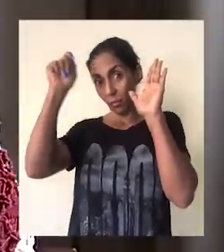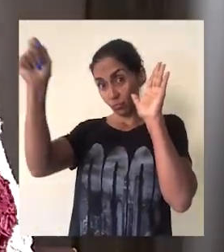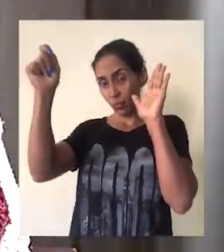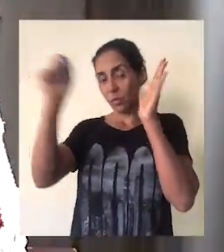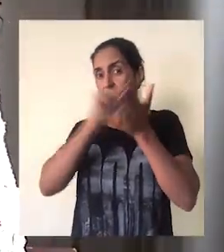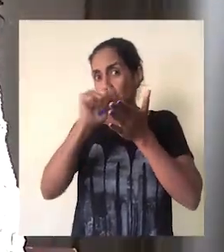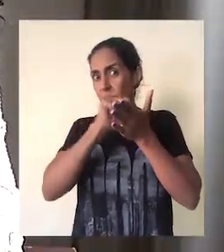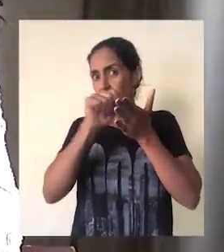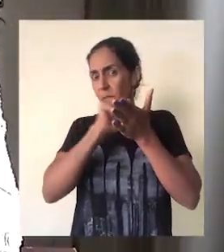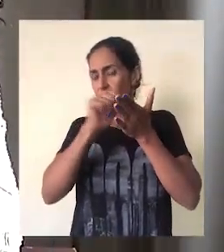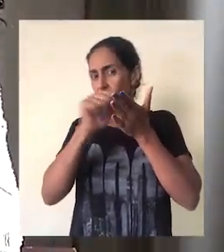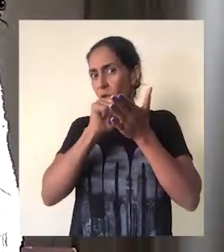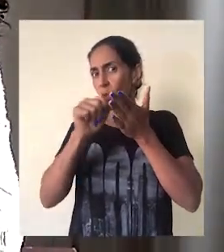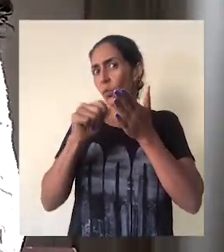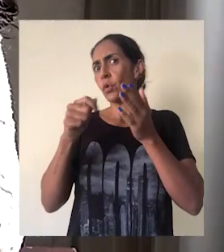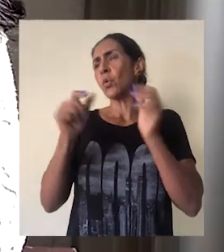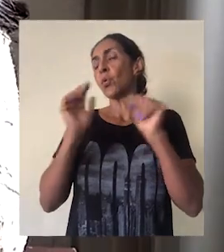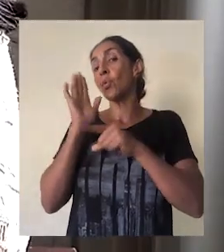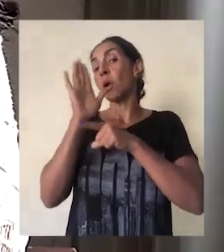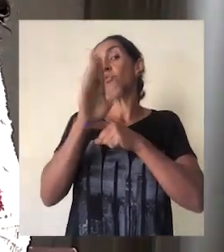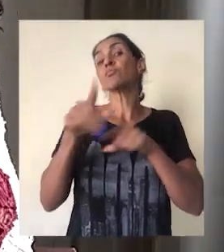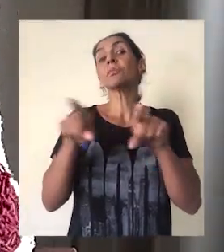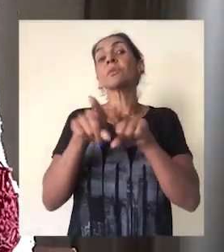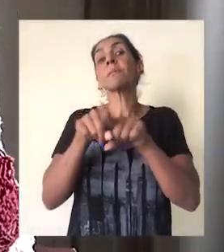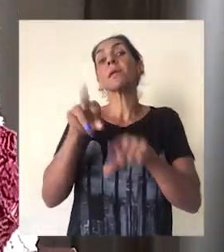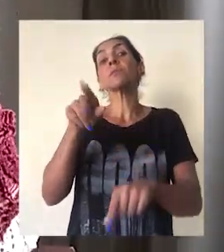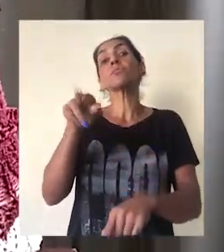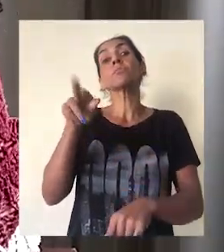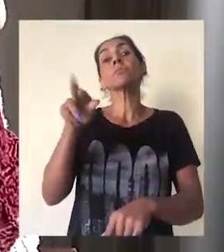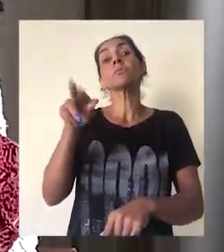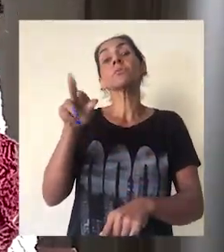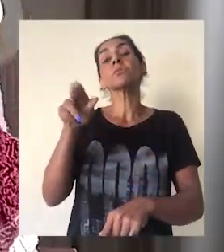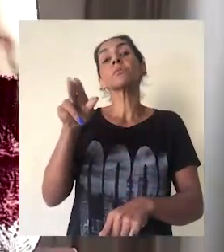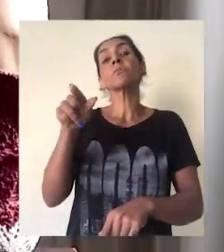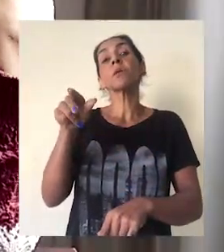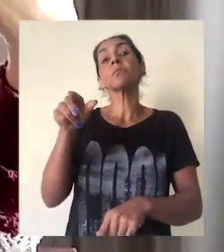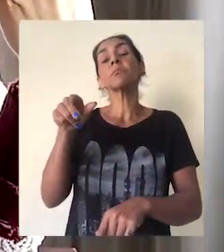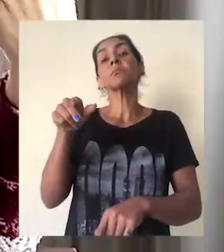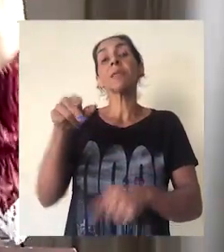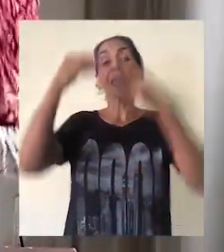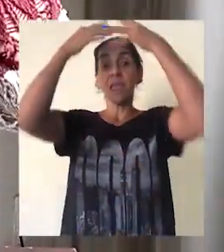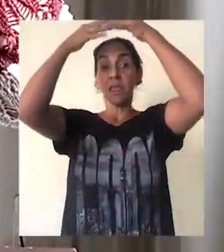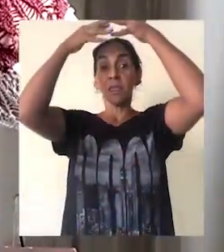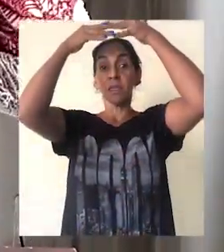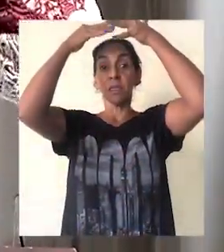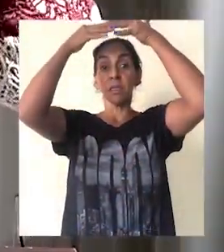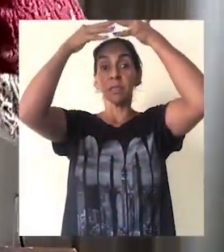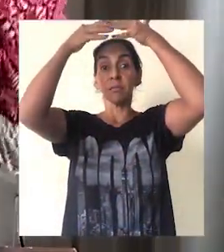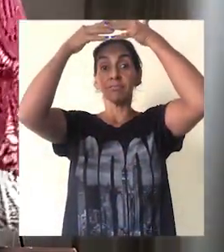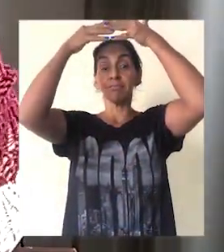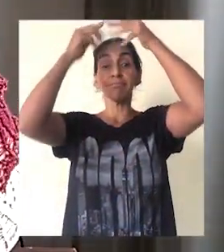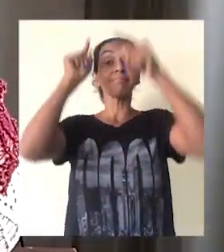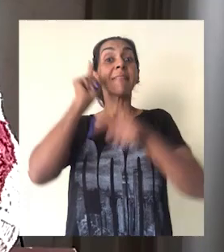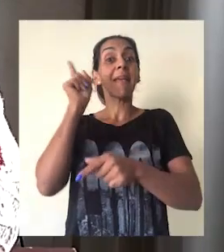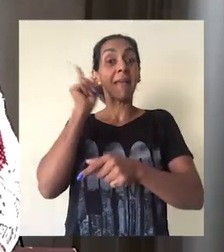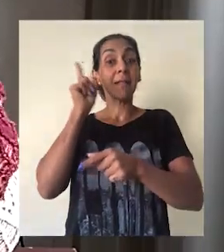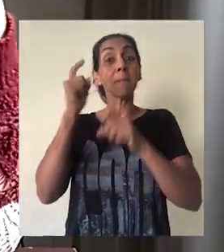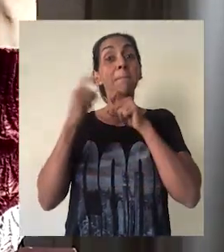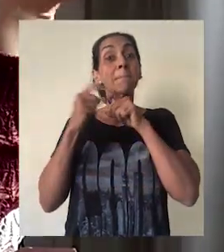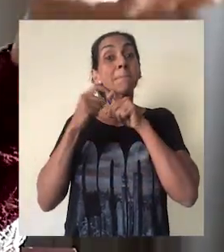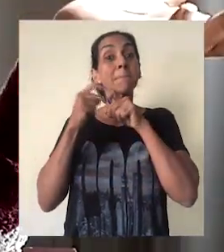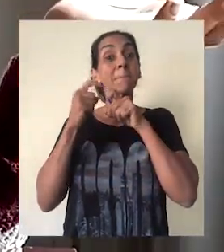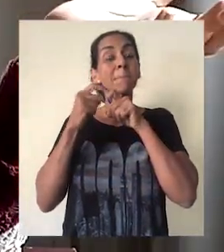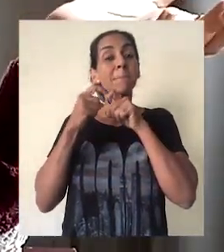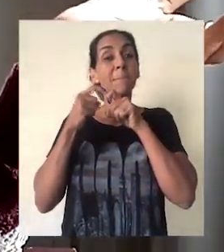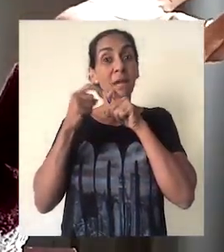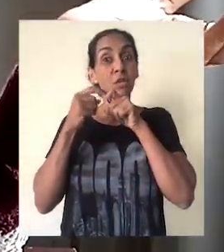que era neurocirurgião, se eu não me engano, ele aprendeu sobre anatomia e estudou quais eram as melhores formas de colocar com que